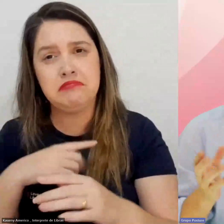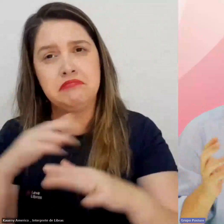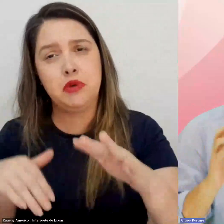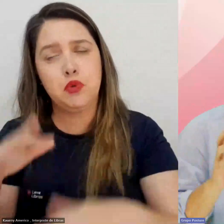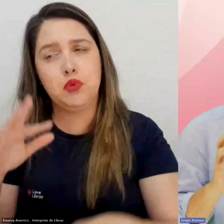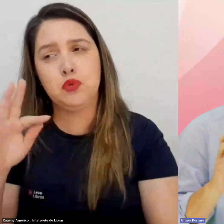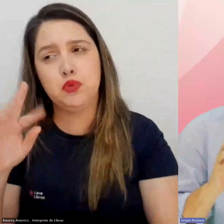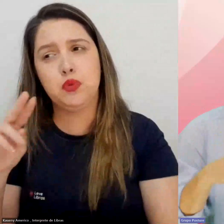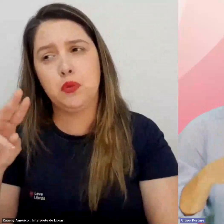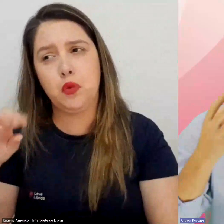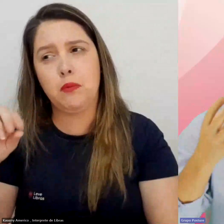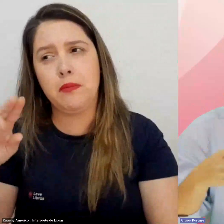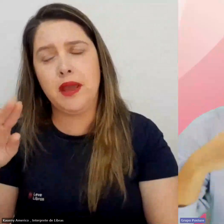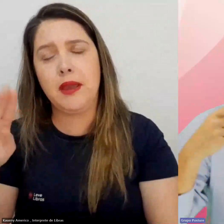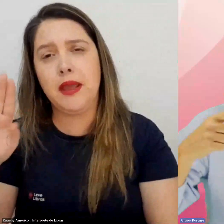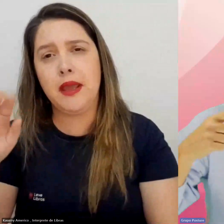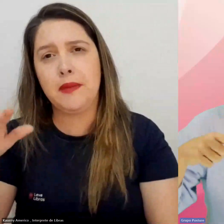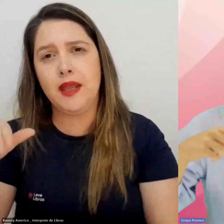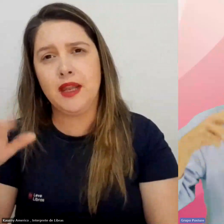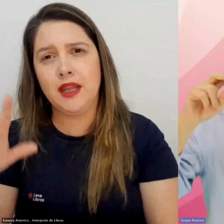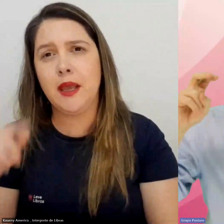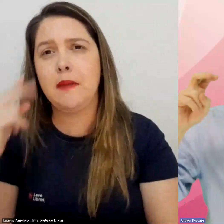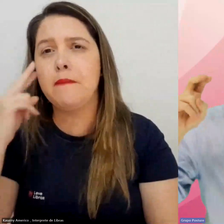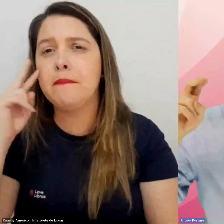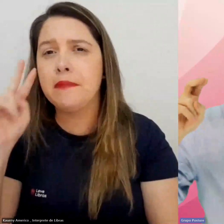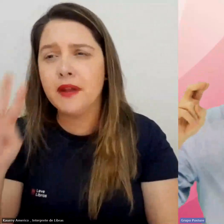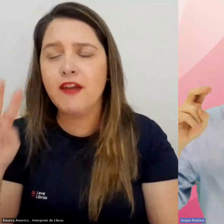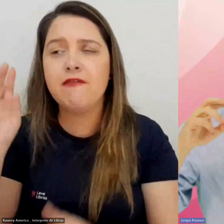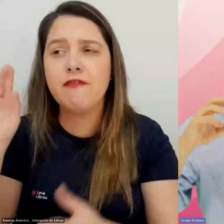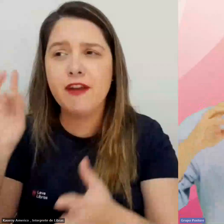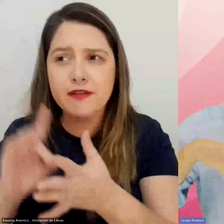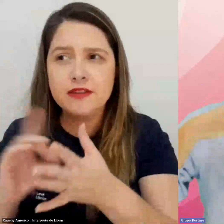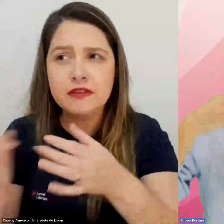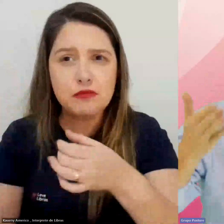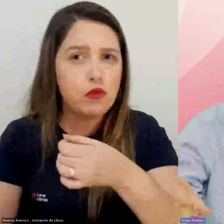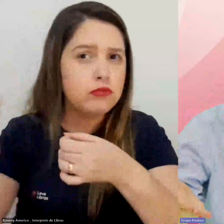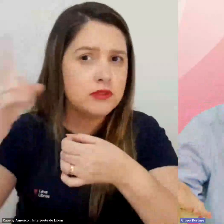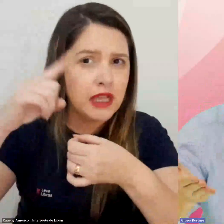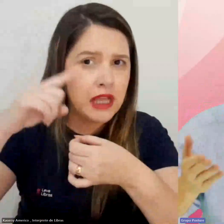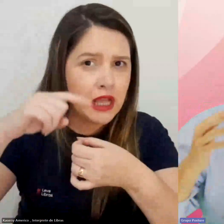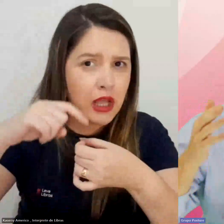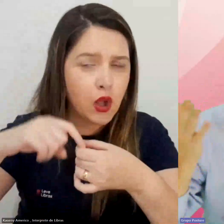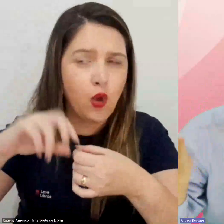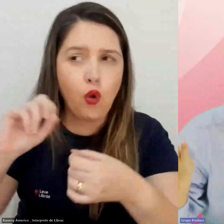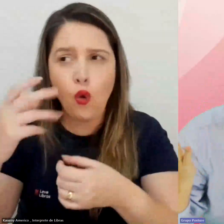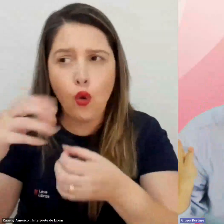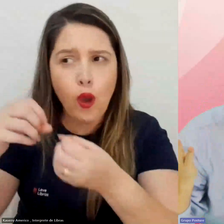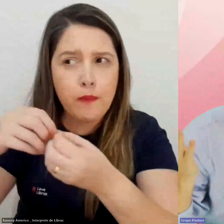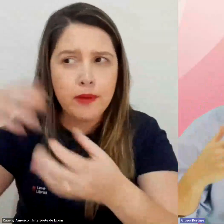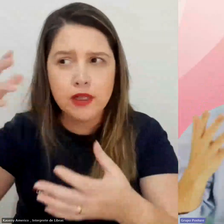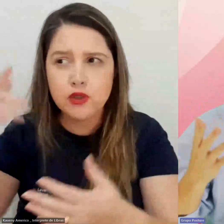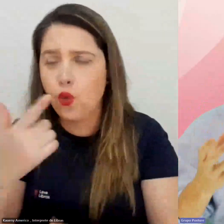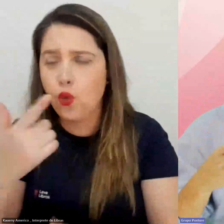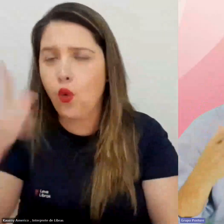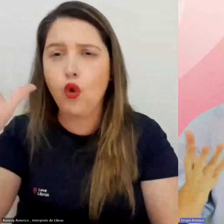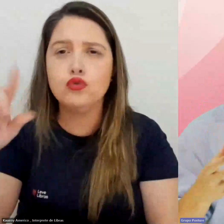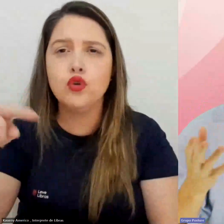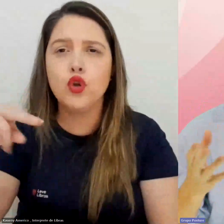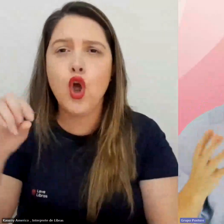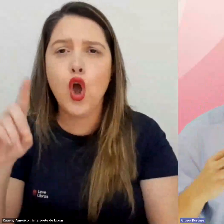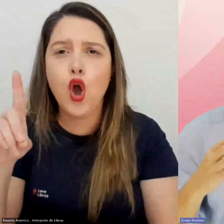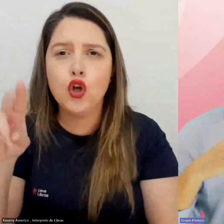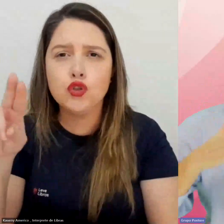Então, na verdade, era para ver se esse tumor voltava ou se aparecia outro nódulo, talvez chamado como